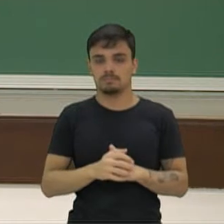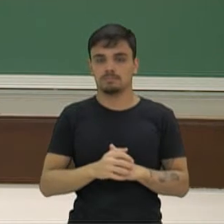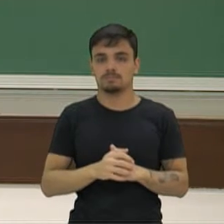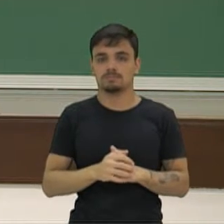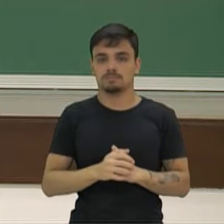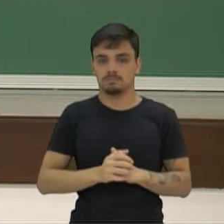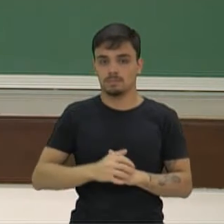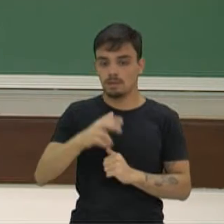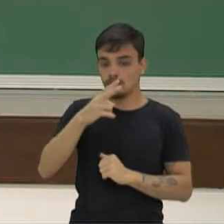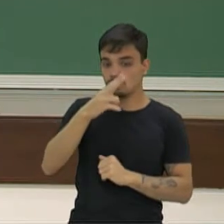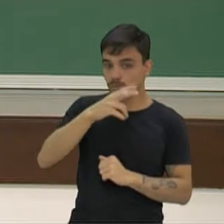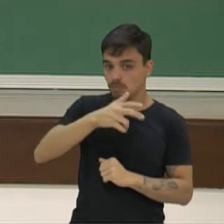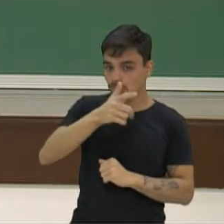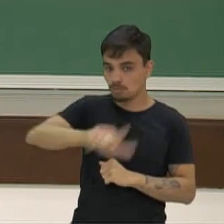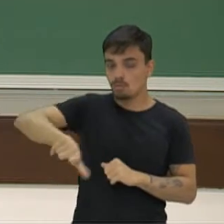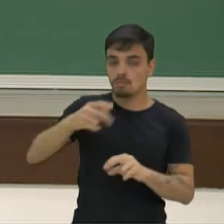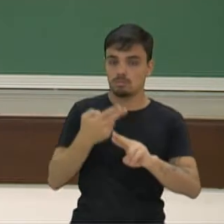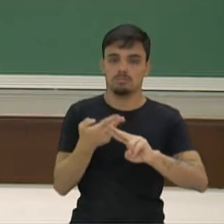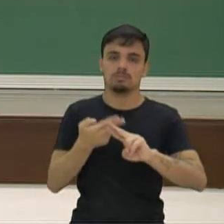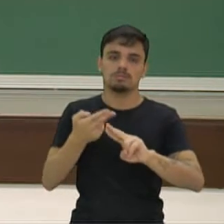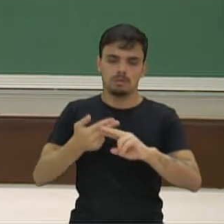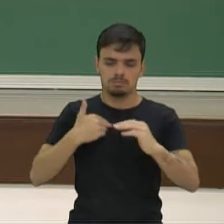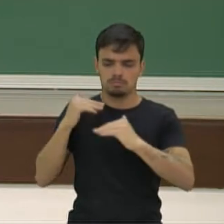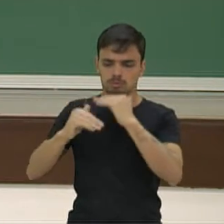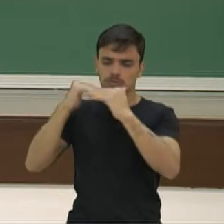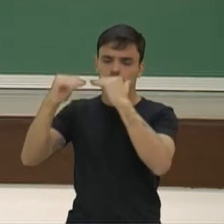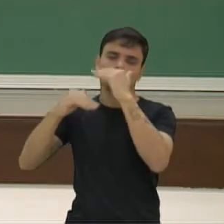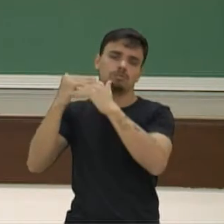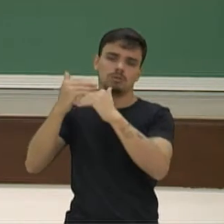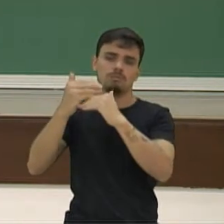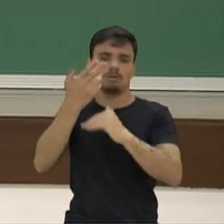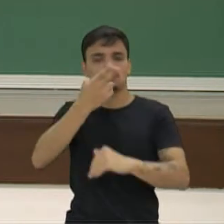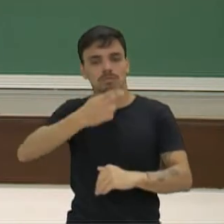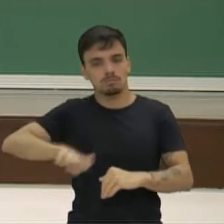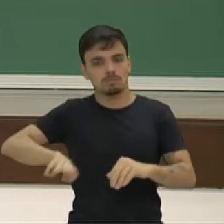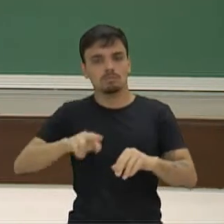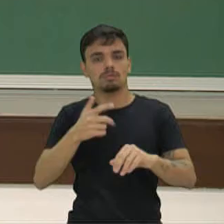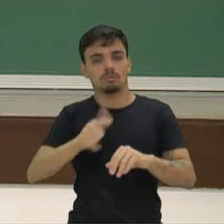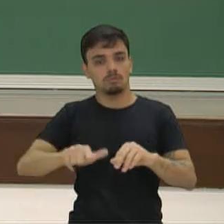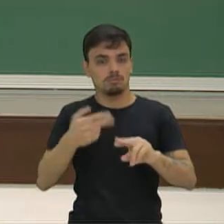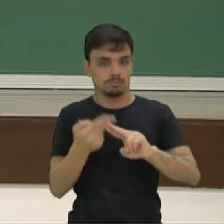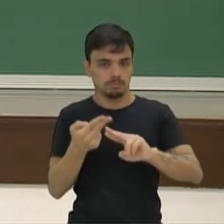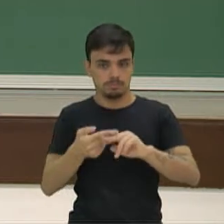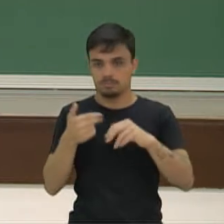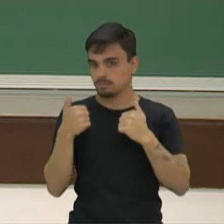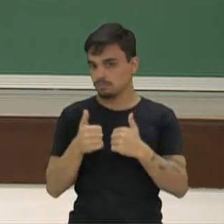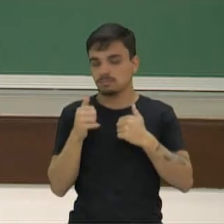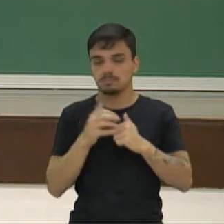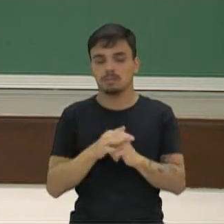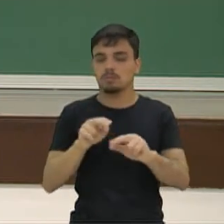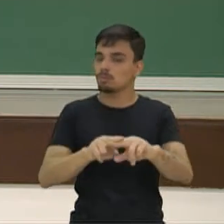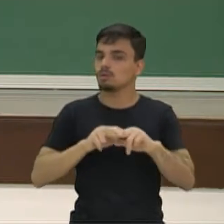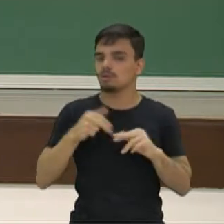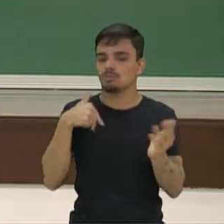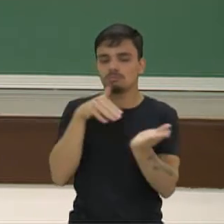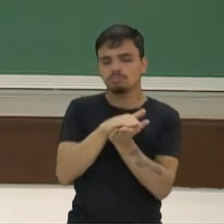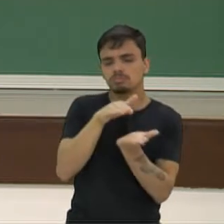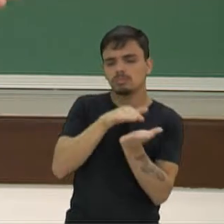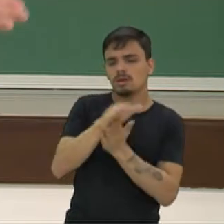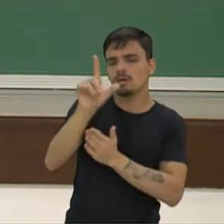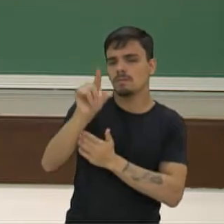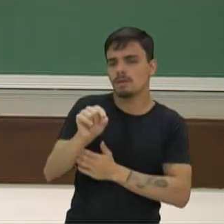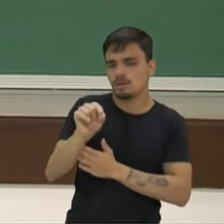Reutilizar. Eu desenvolvi um processo para reutilização. E assim eu gasto menos